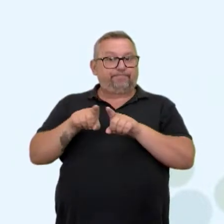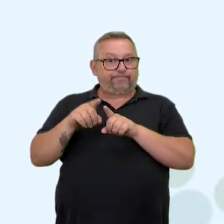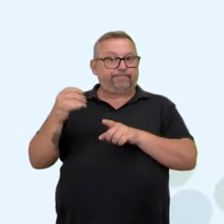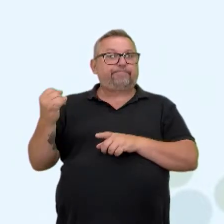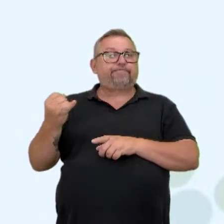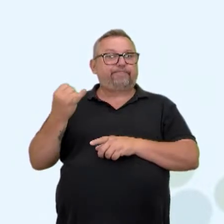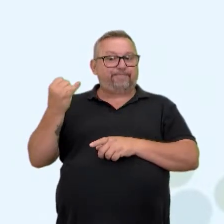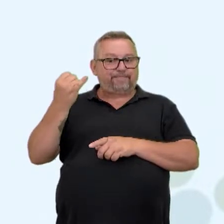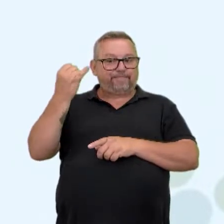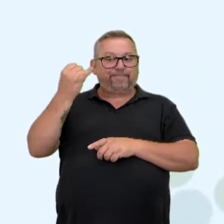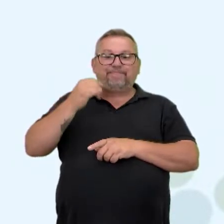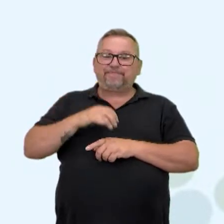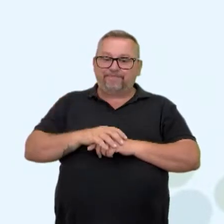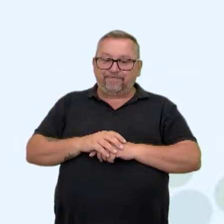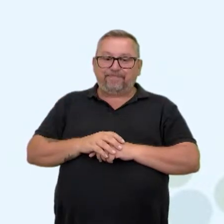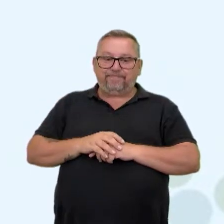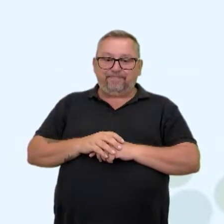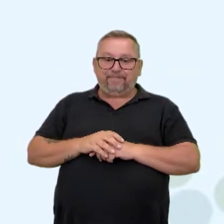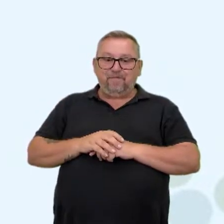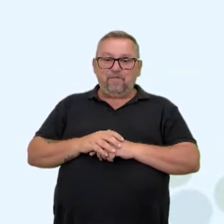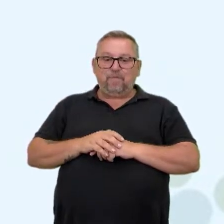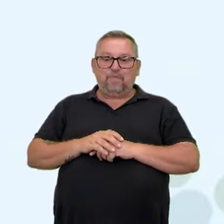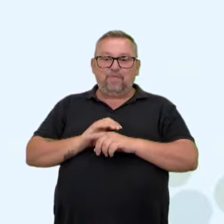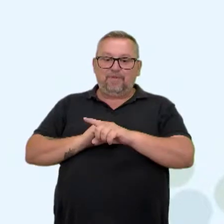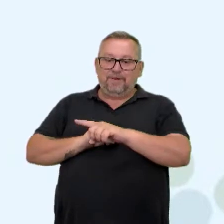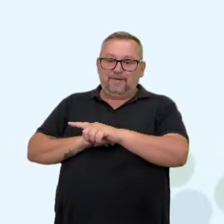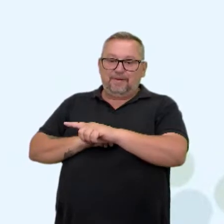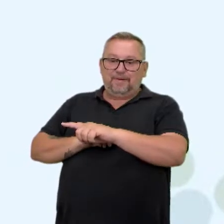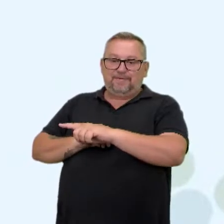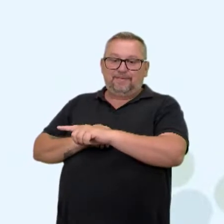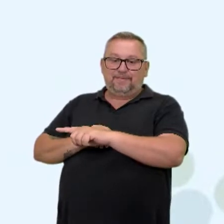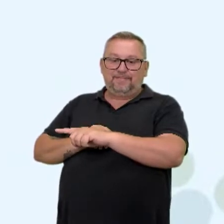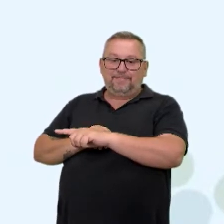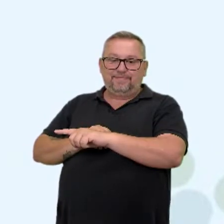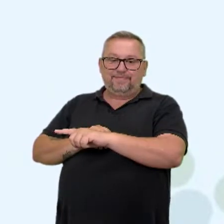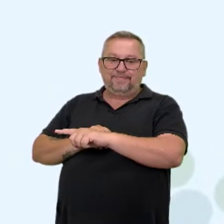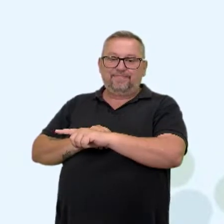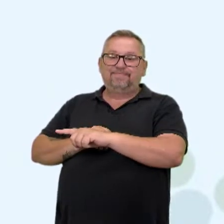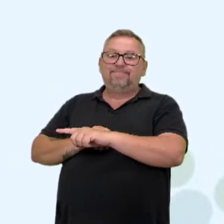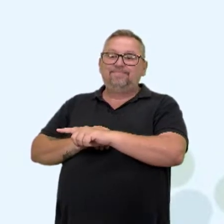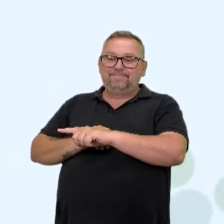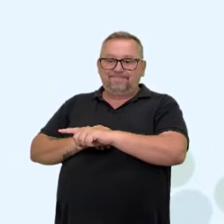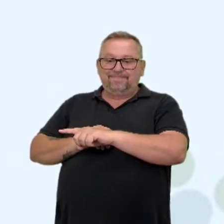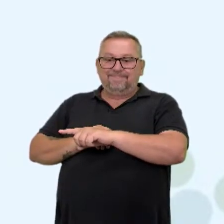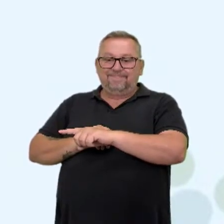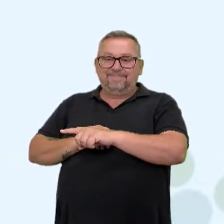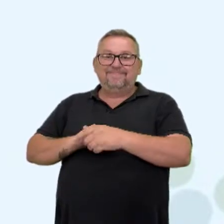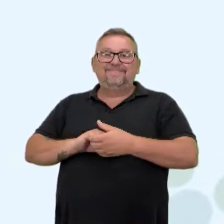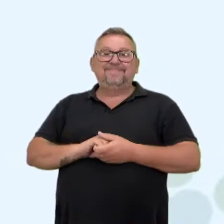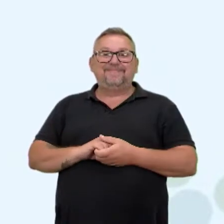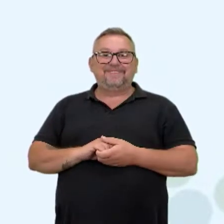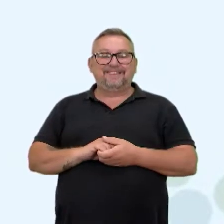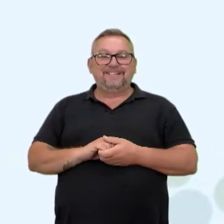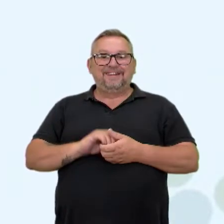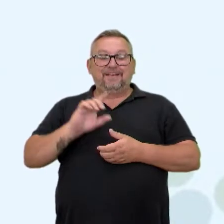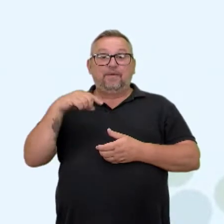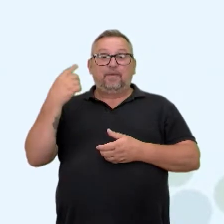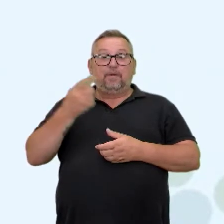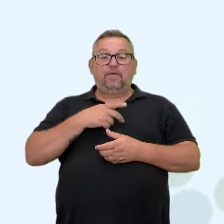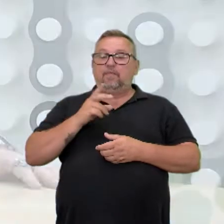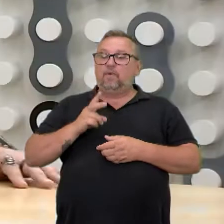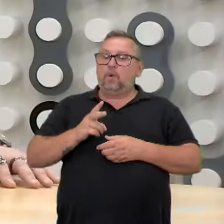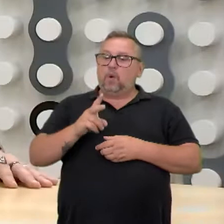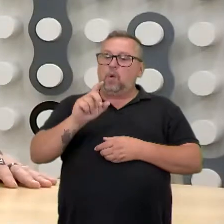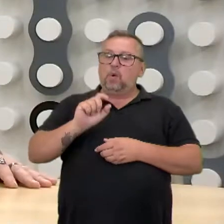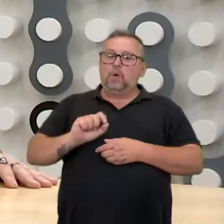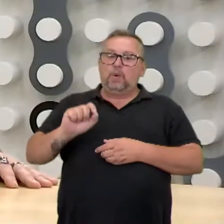tá aí o nome de novo aí do componente curricular 3, demografia, investigação das populações humanas. E aí nós vamos dar uma